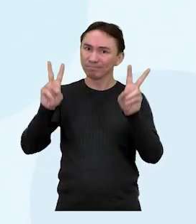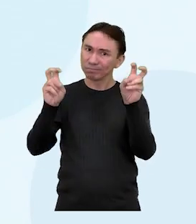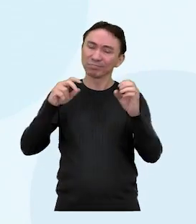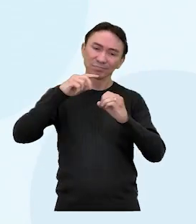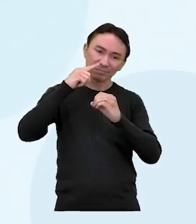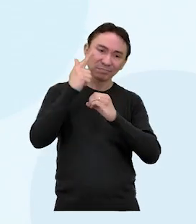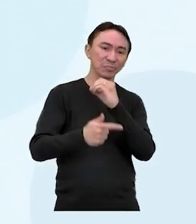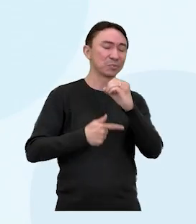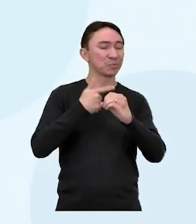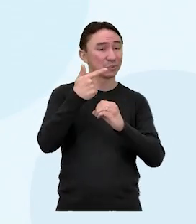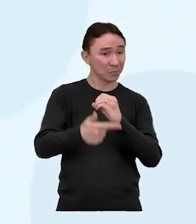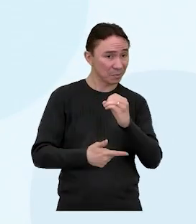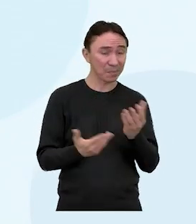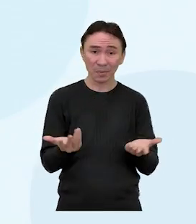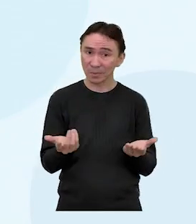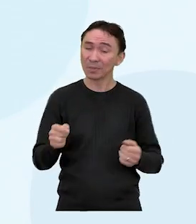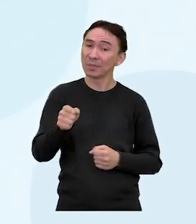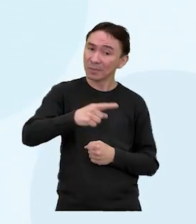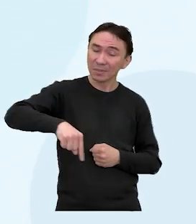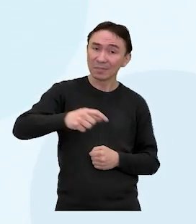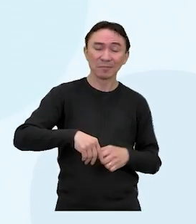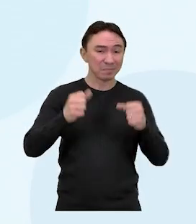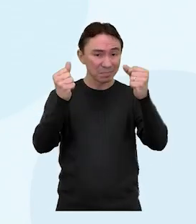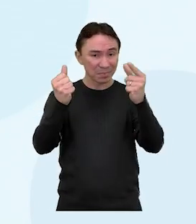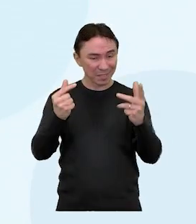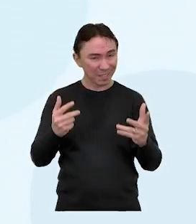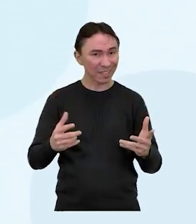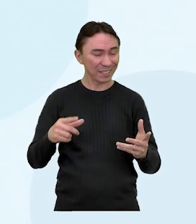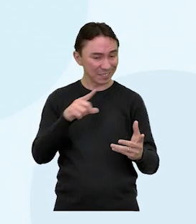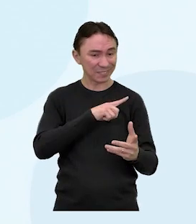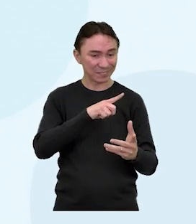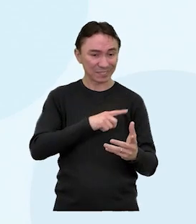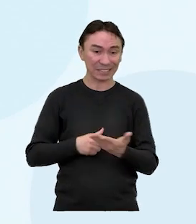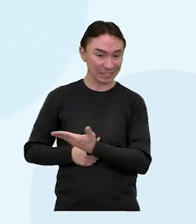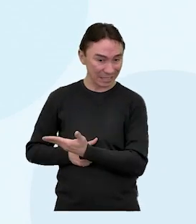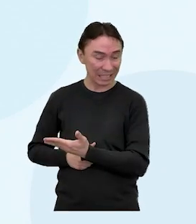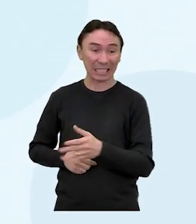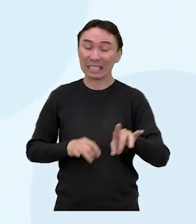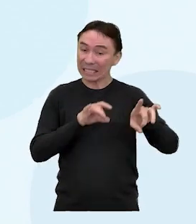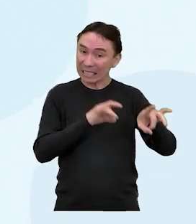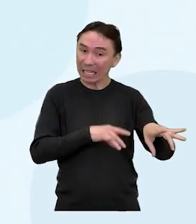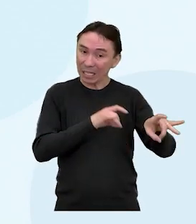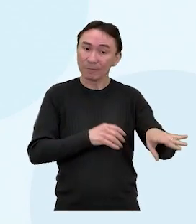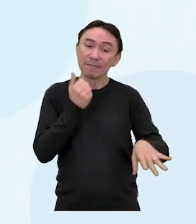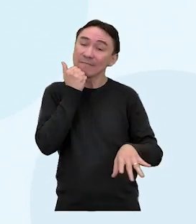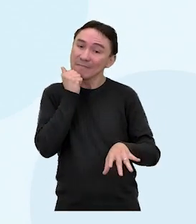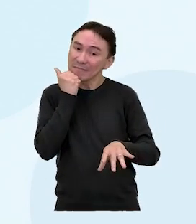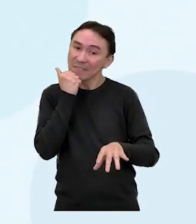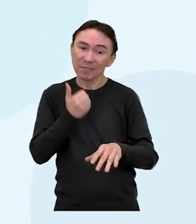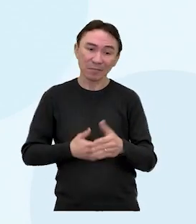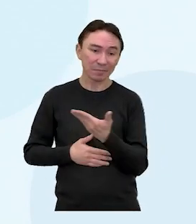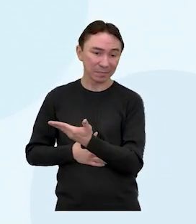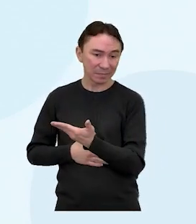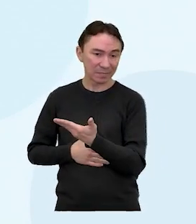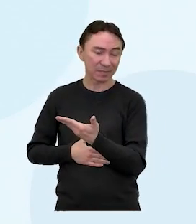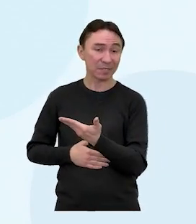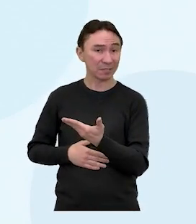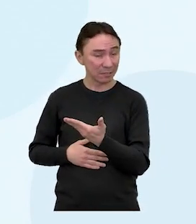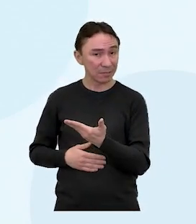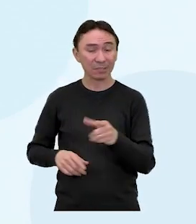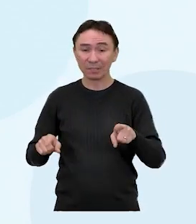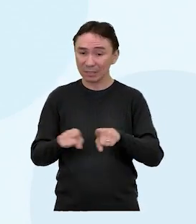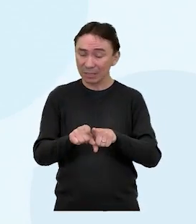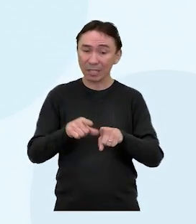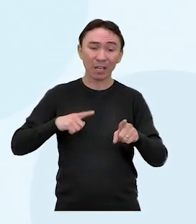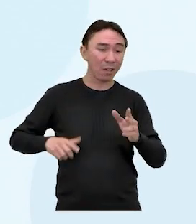técnico, científico e informacional, né, na qual o seu trabalho aí do geógrafo Milton Santos apresenta os